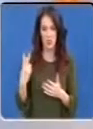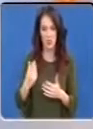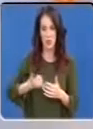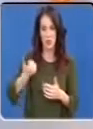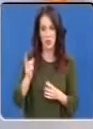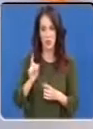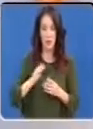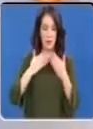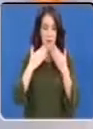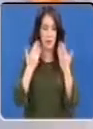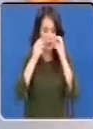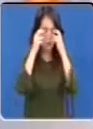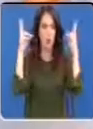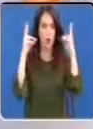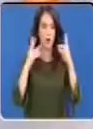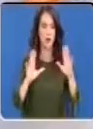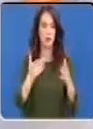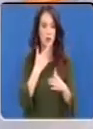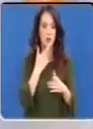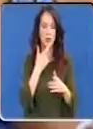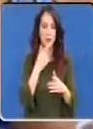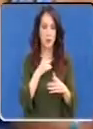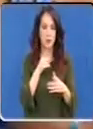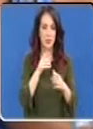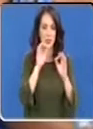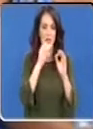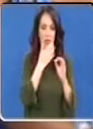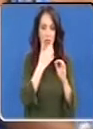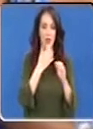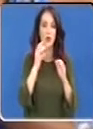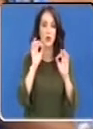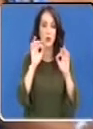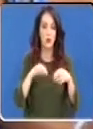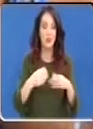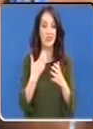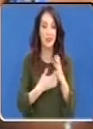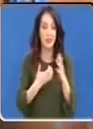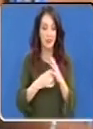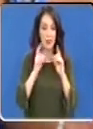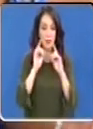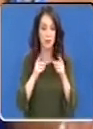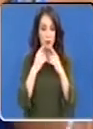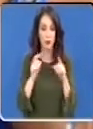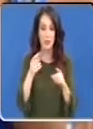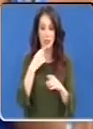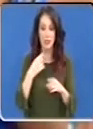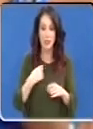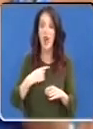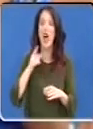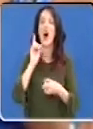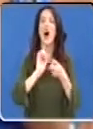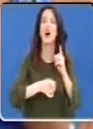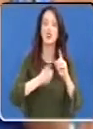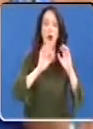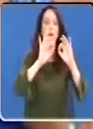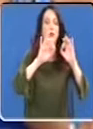Isto é bola para de manhã, que é para acordar. Eu só percebi isso no fim, de já ter gravado a música, que me disseram também o que era um final feliz,